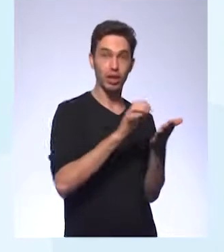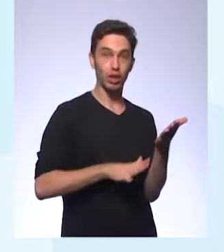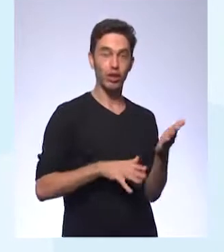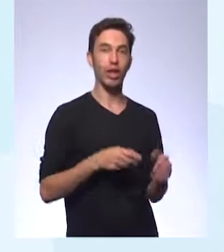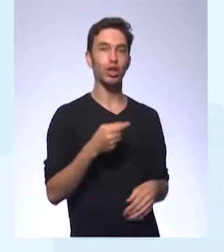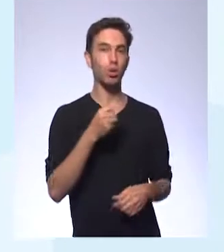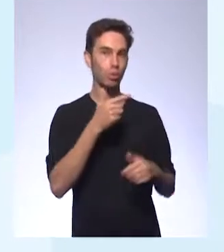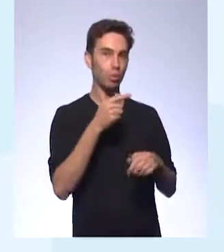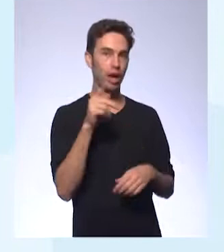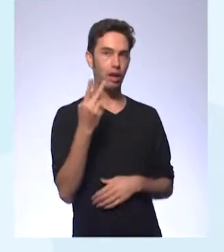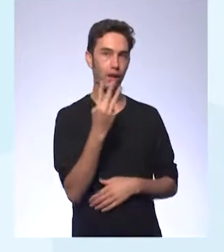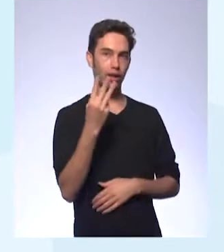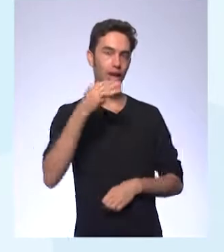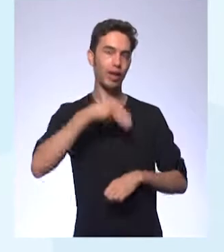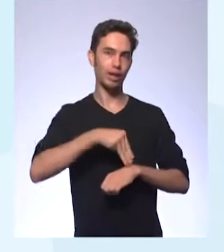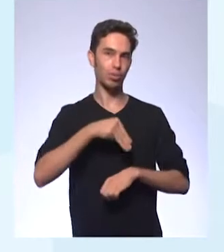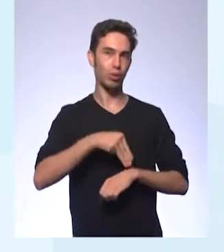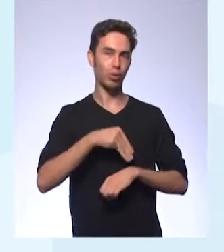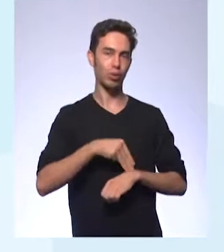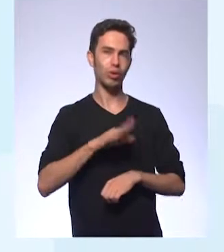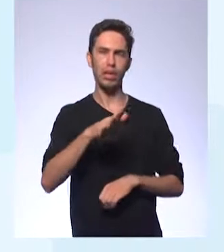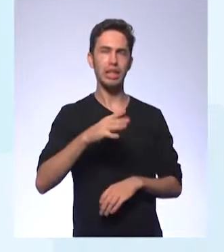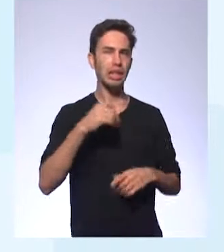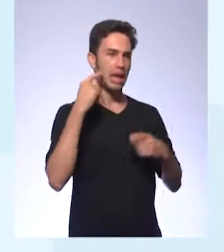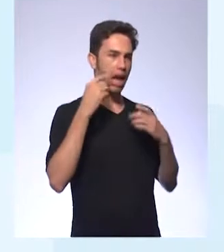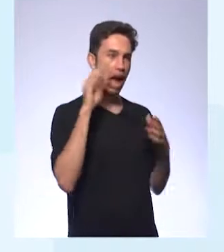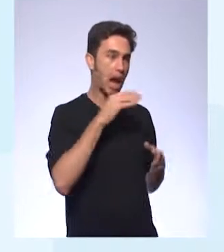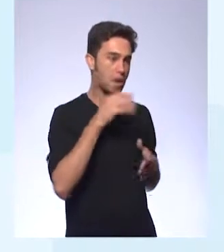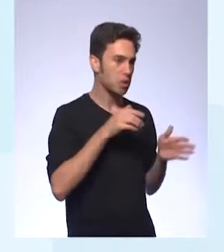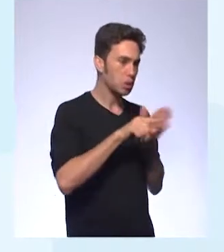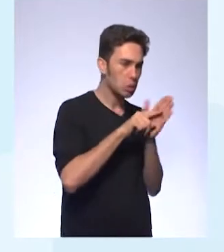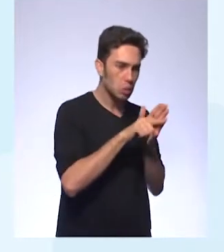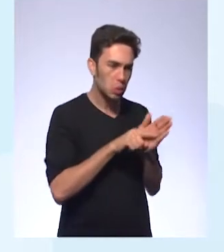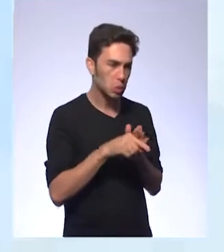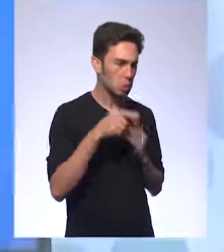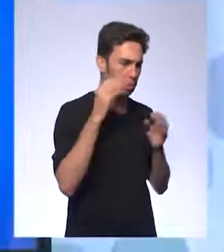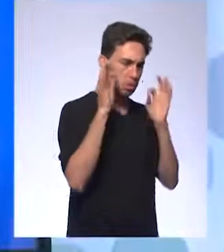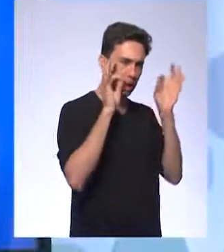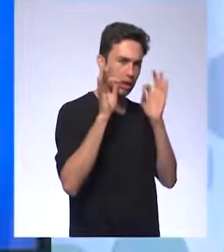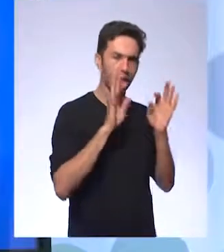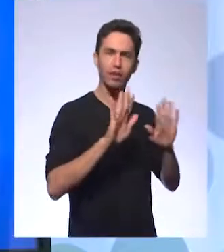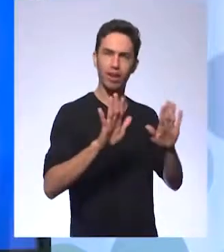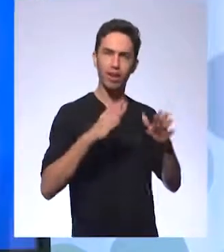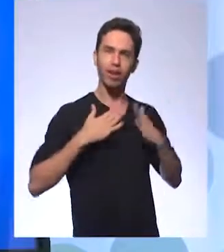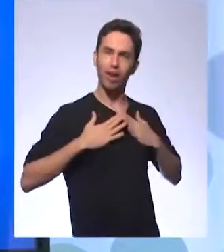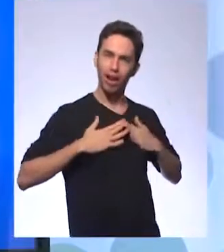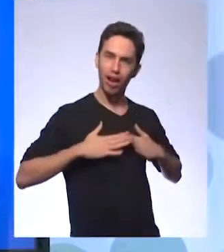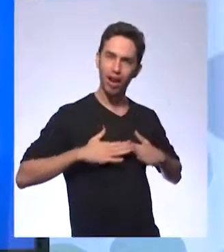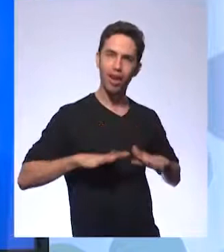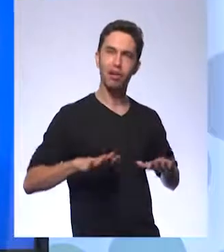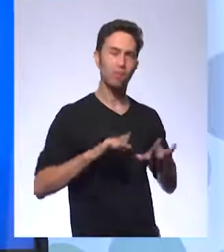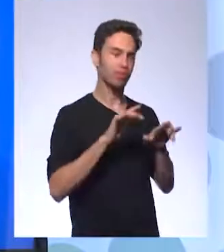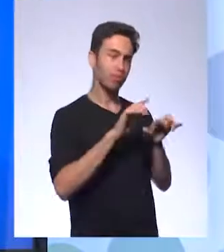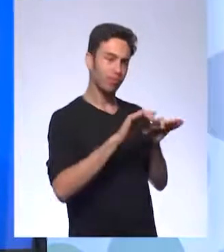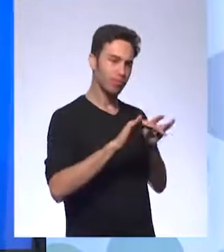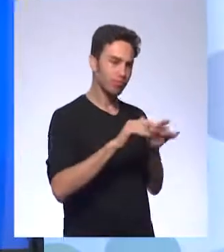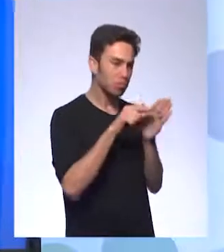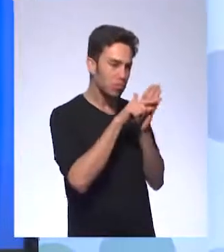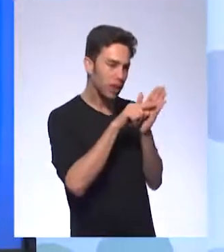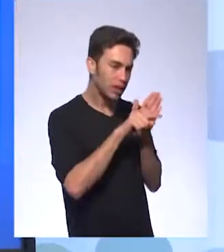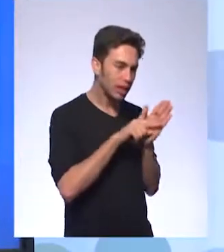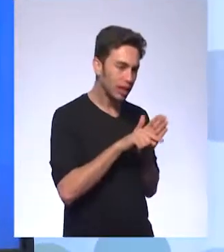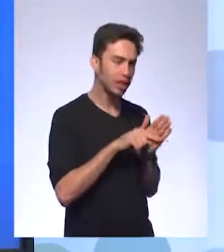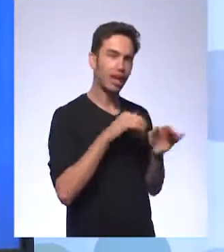dar 3 minutos, não tenha pressa, não faça correndo sem pensar, dedinho aí no teclado, pesquise rapidinho aí